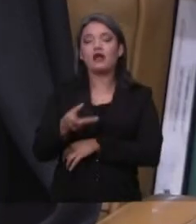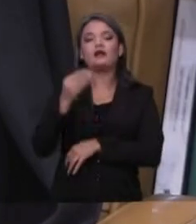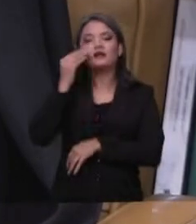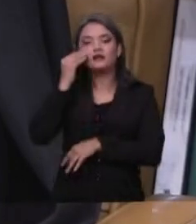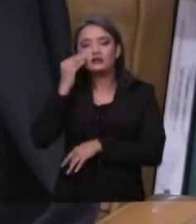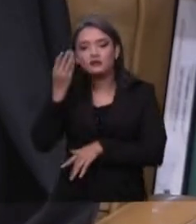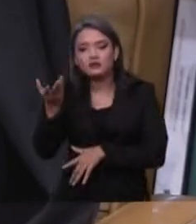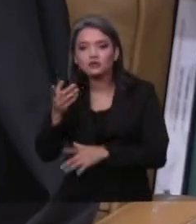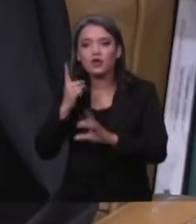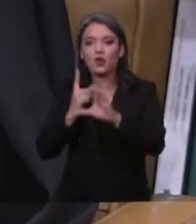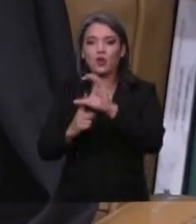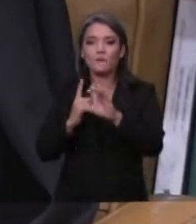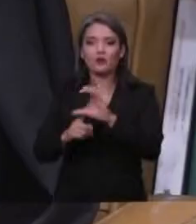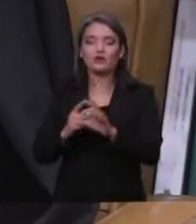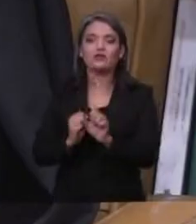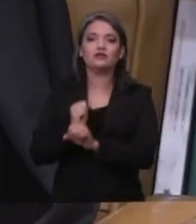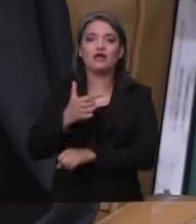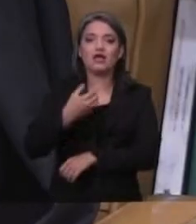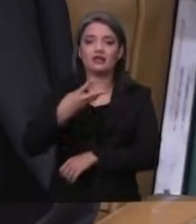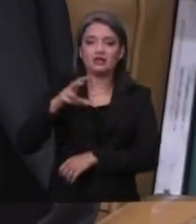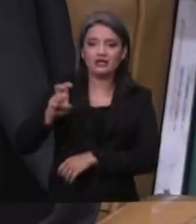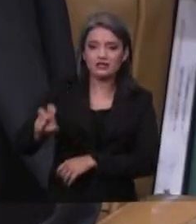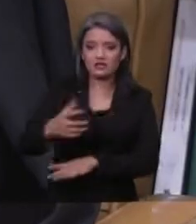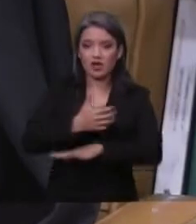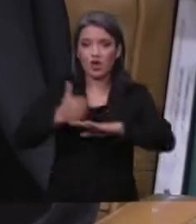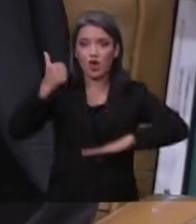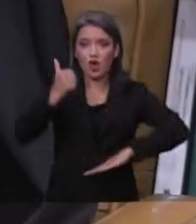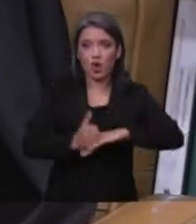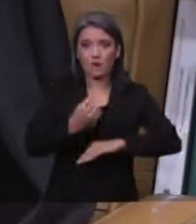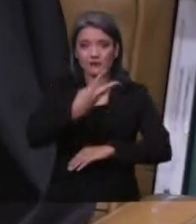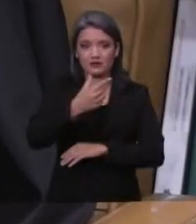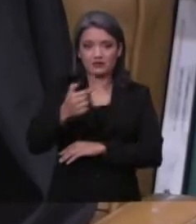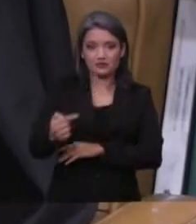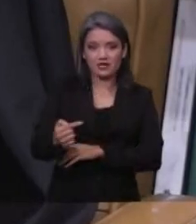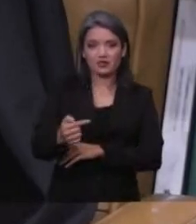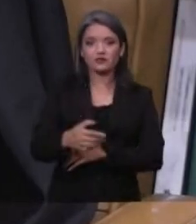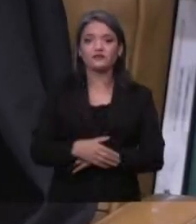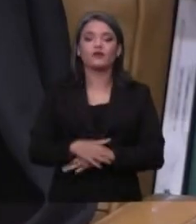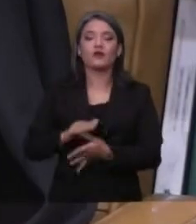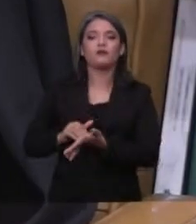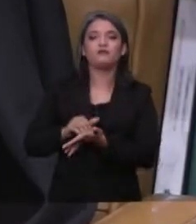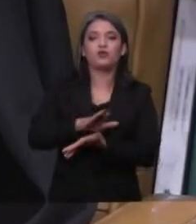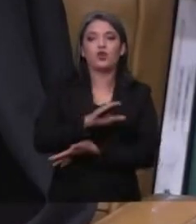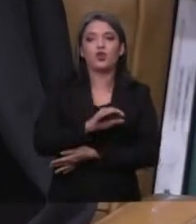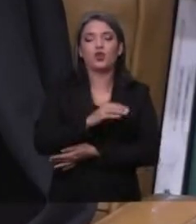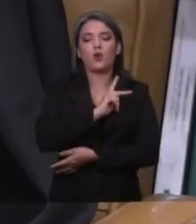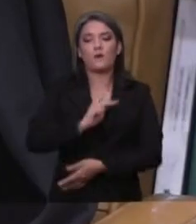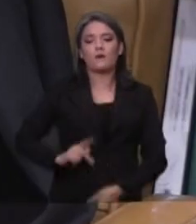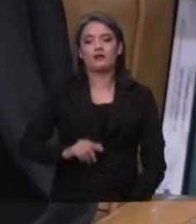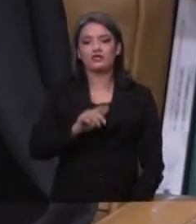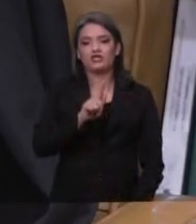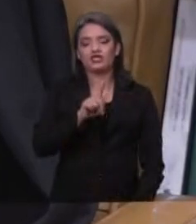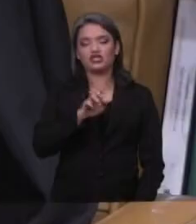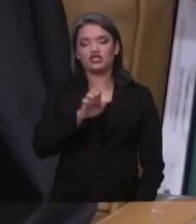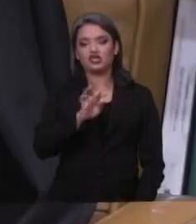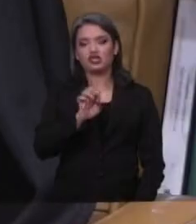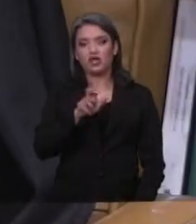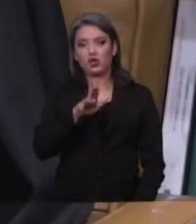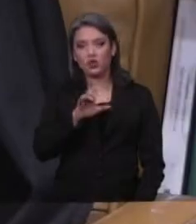de 35, Golpe do Estado Novo de 37, Deposição do Getúlio Vargas em 45,